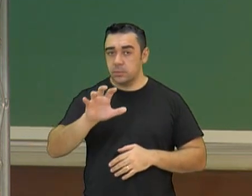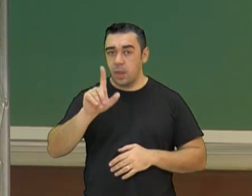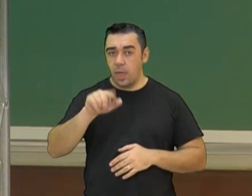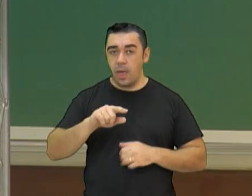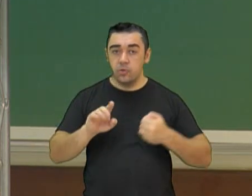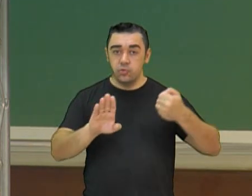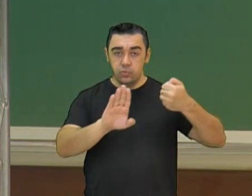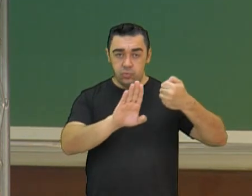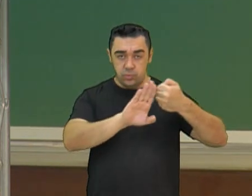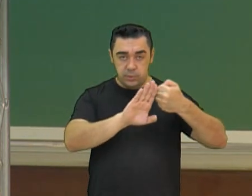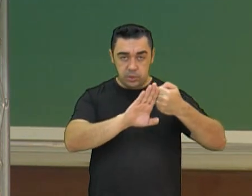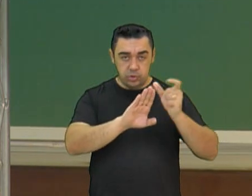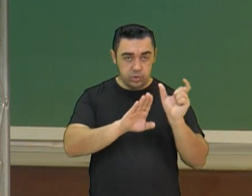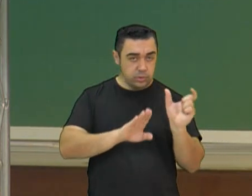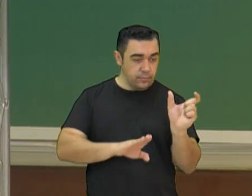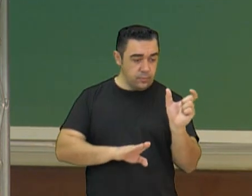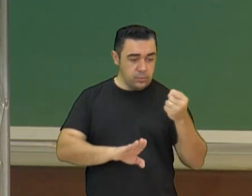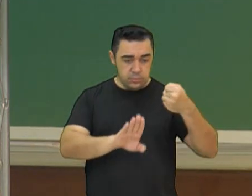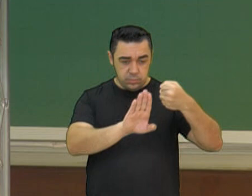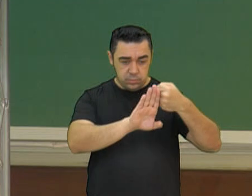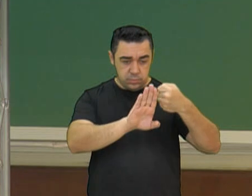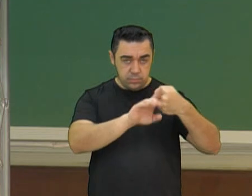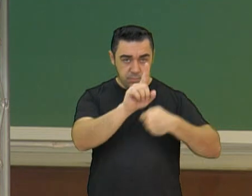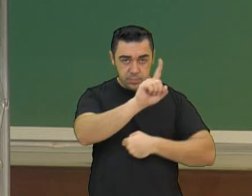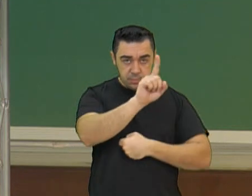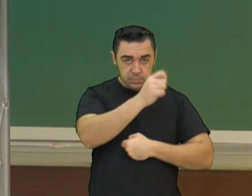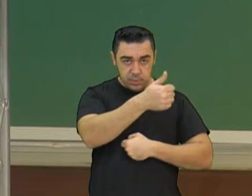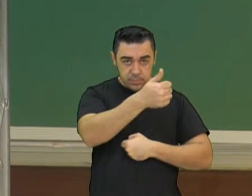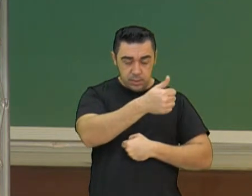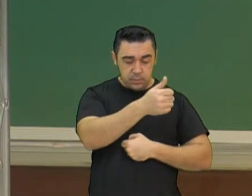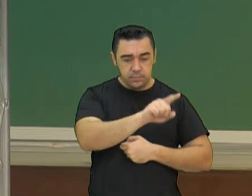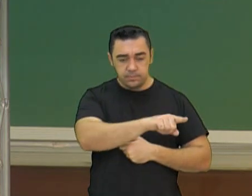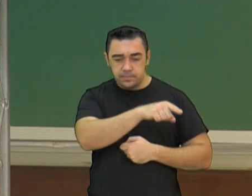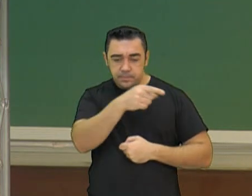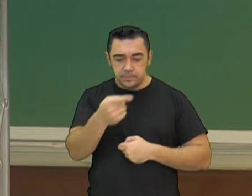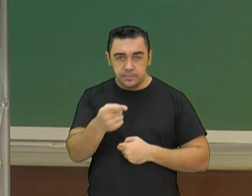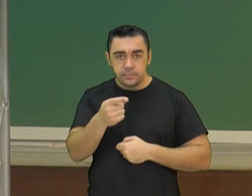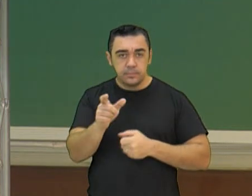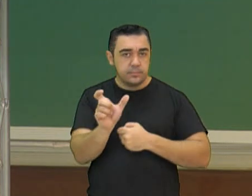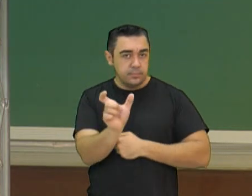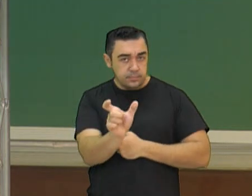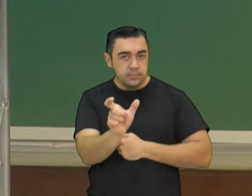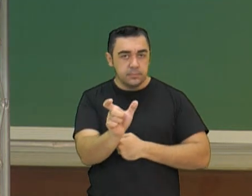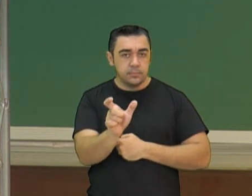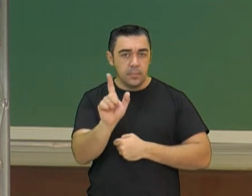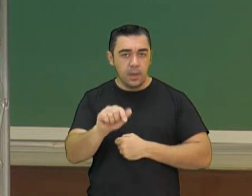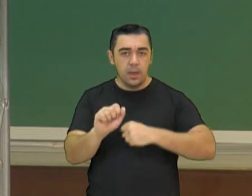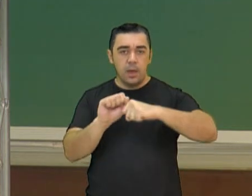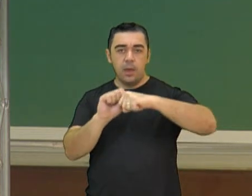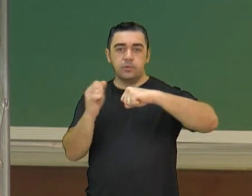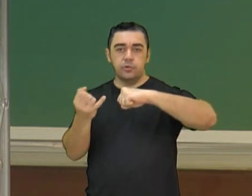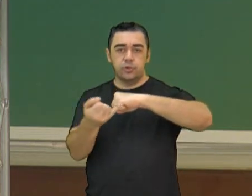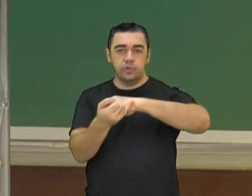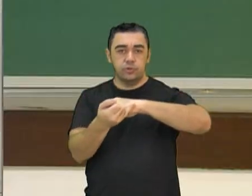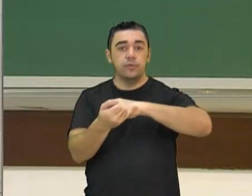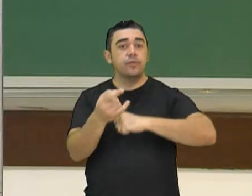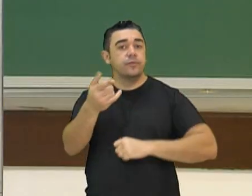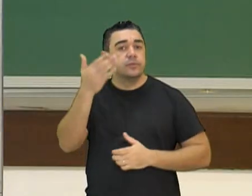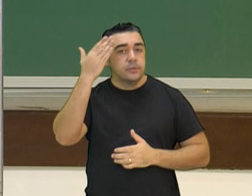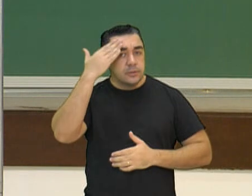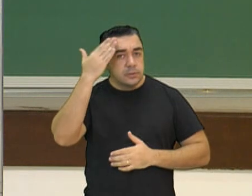gramática, a gente tem que primeiro vem o substantivo e depois o adjetivo. E às vezes, vocês sabem que